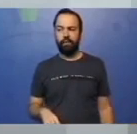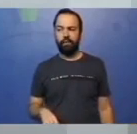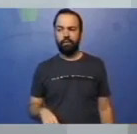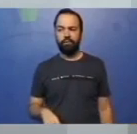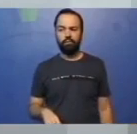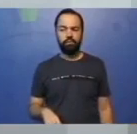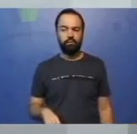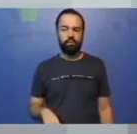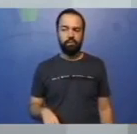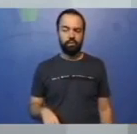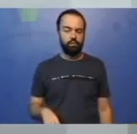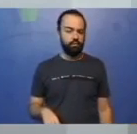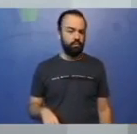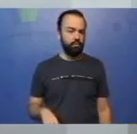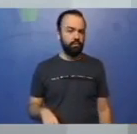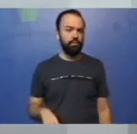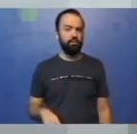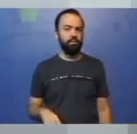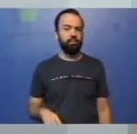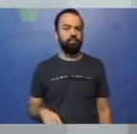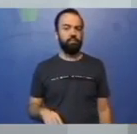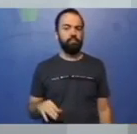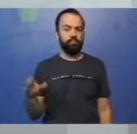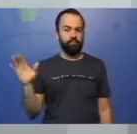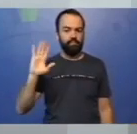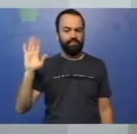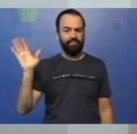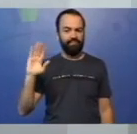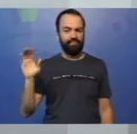expansão do islamismo, na página 285. Na próxima aula a